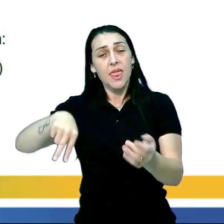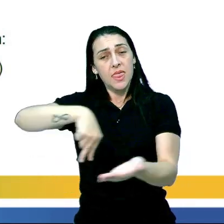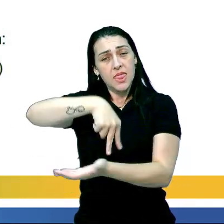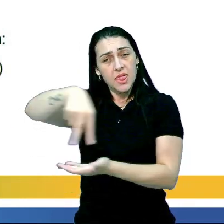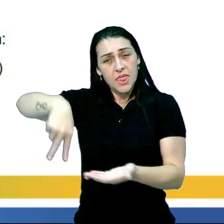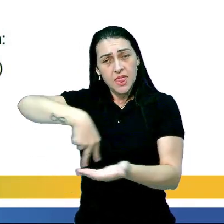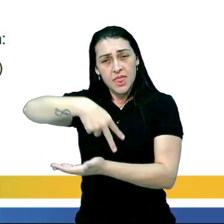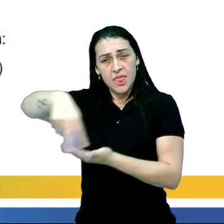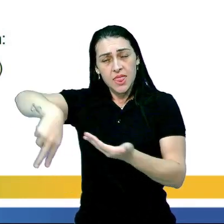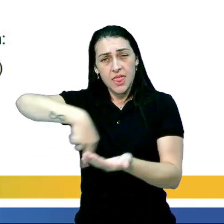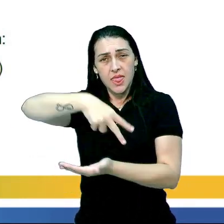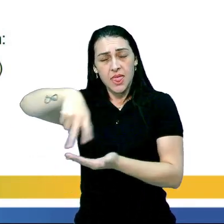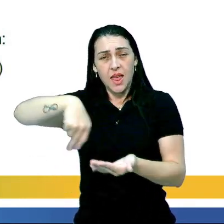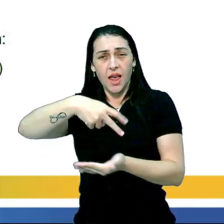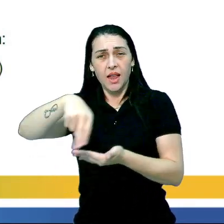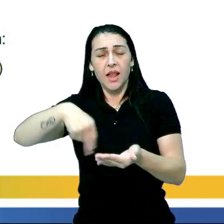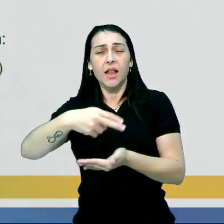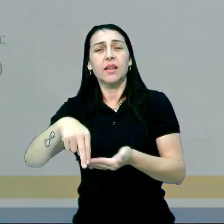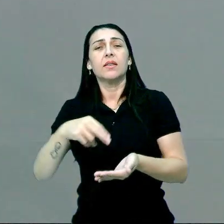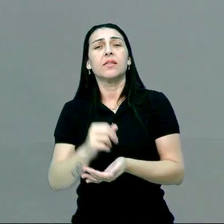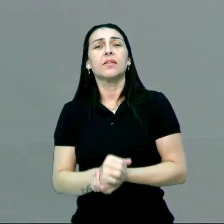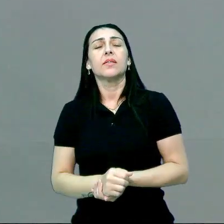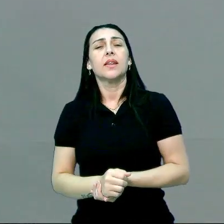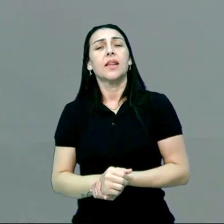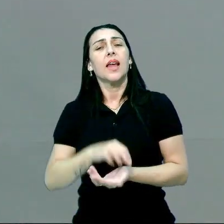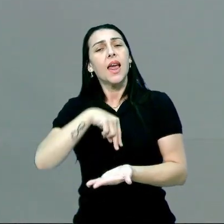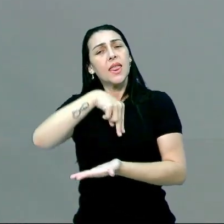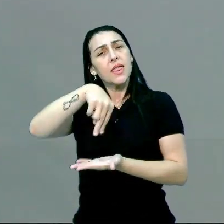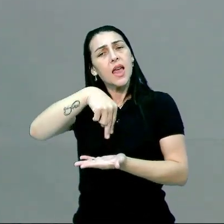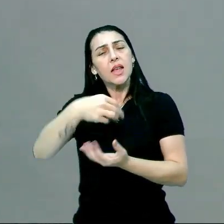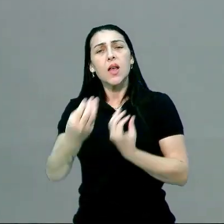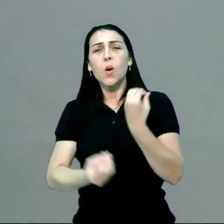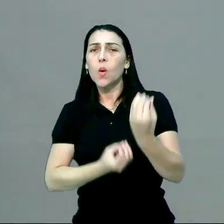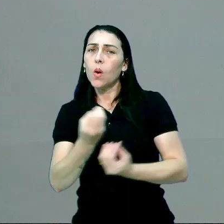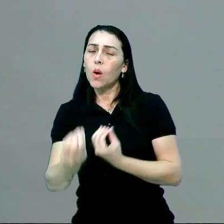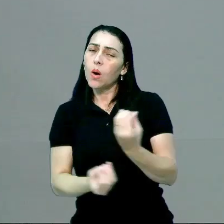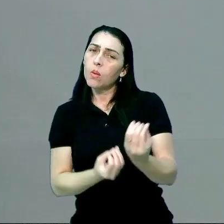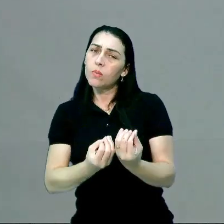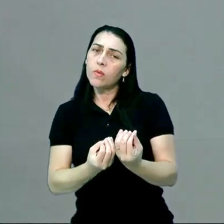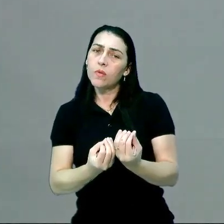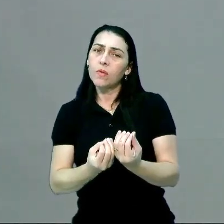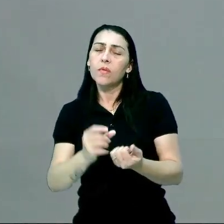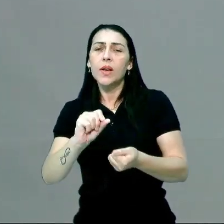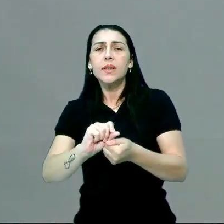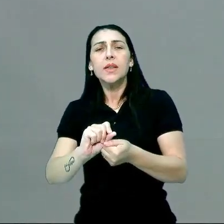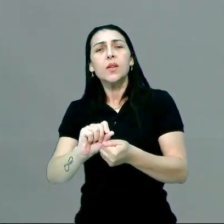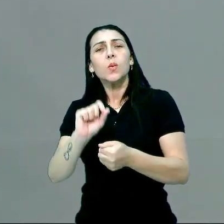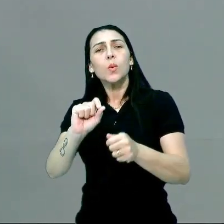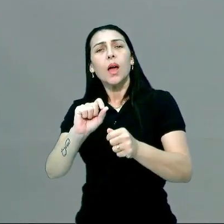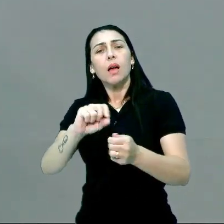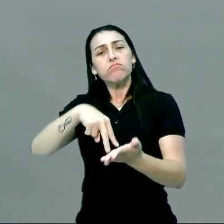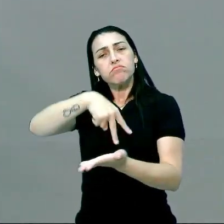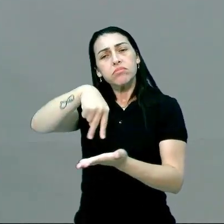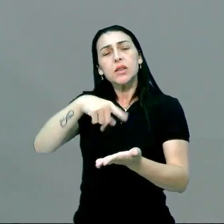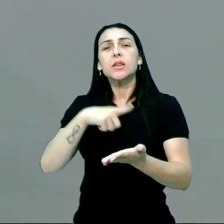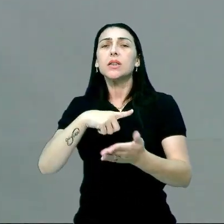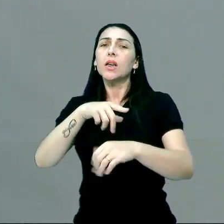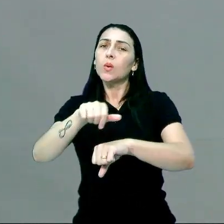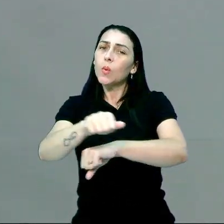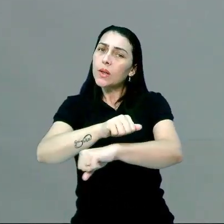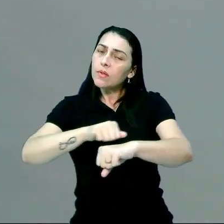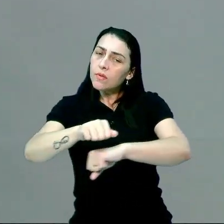dança fazendo manobras. Ele dança de que maneira? De que modo? Fazendo manobras. E aí nós temos o